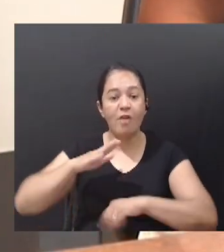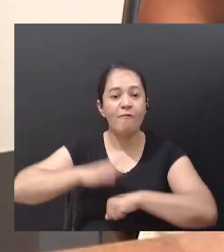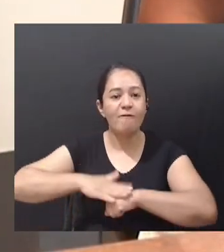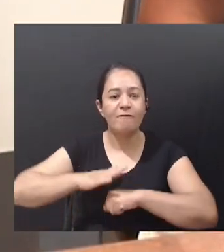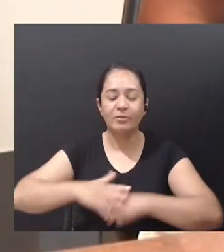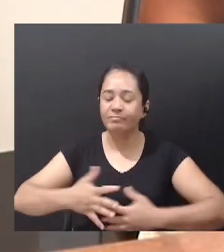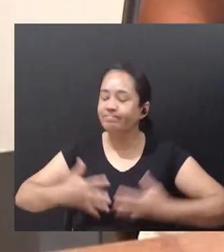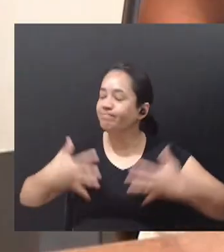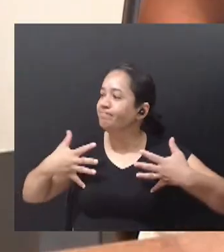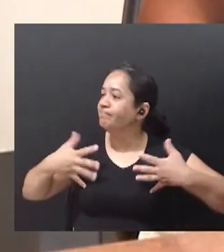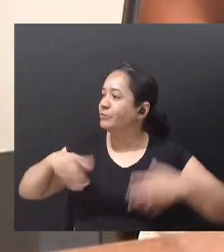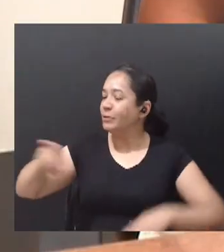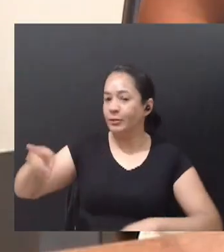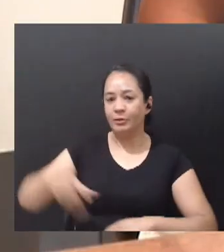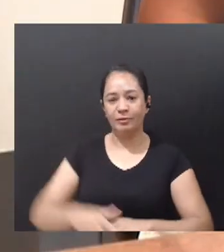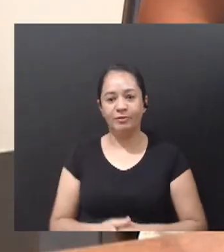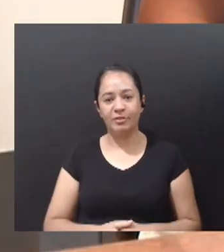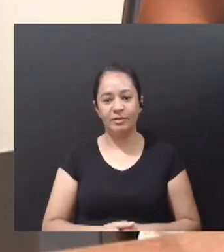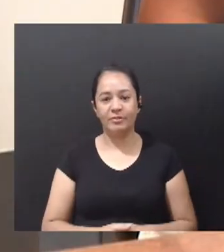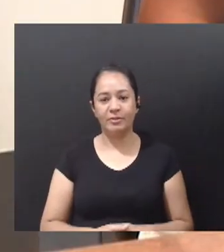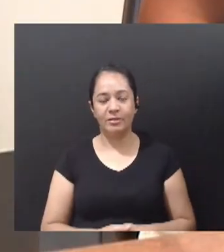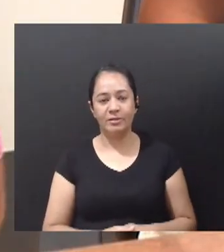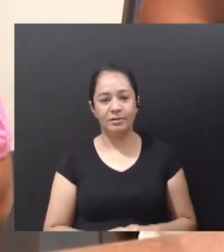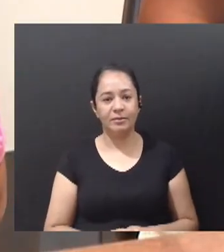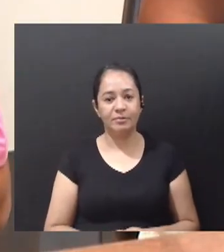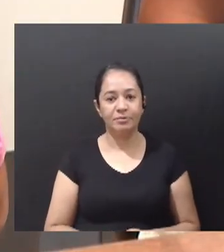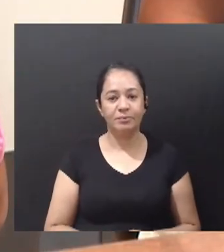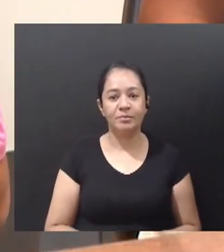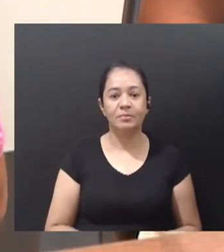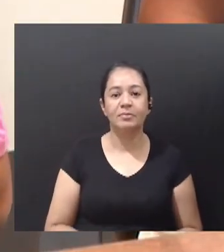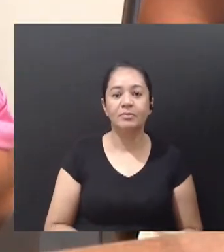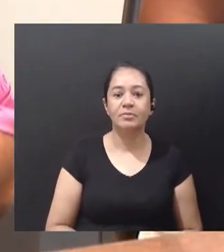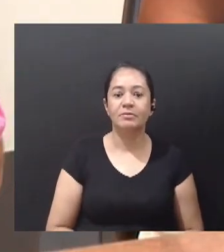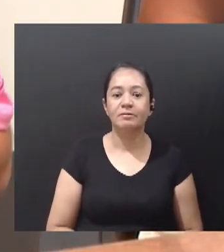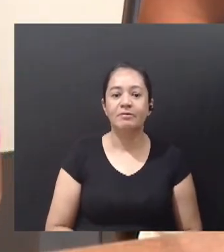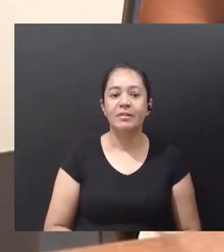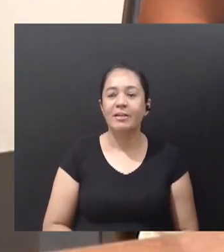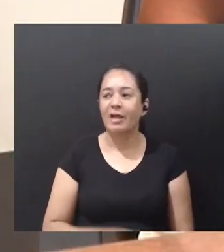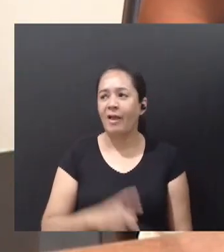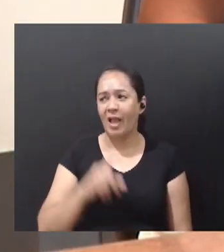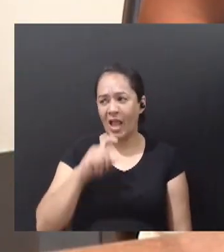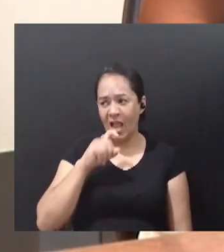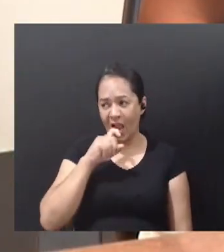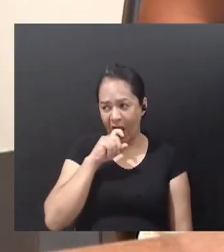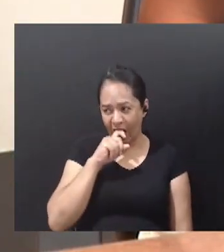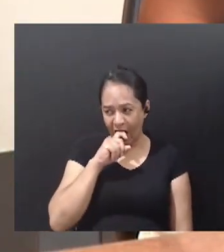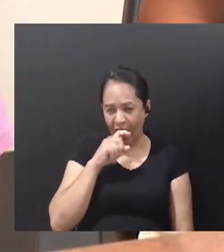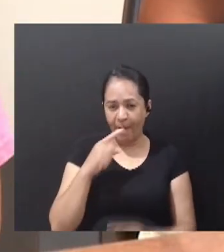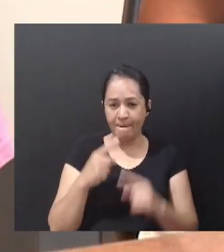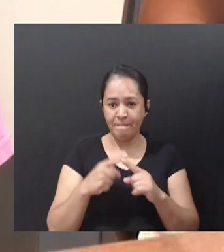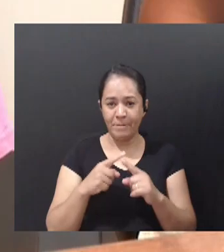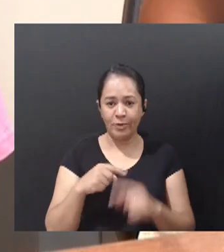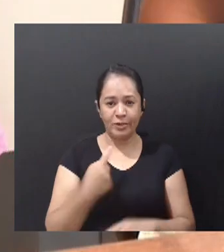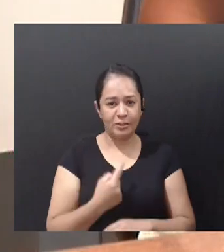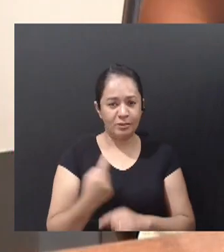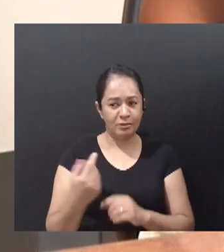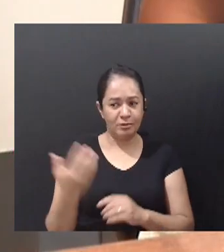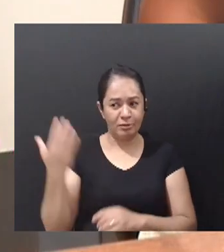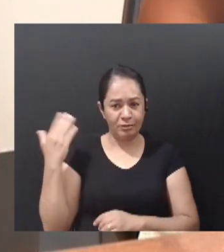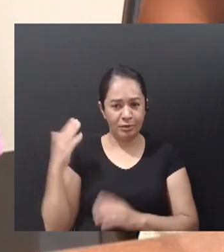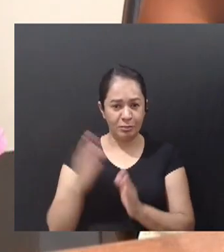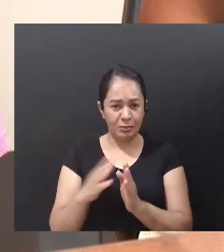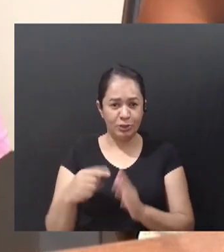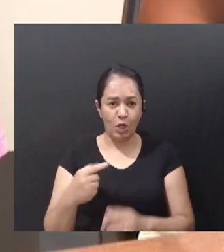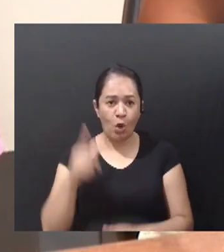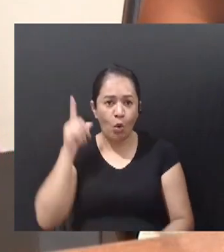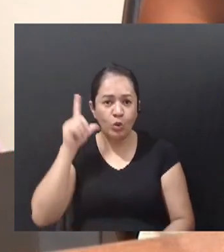você, tá ligado? E que inveja. Porque na nossa época, mano, pra gente conseguir produzir uma música, a gente